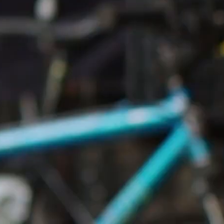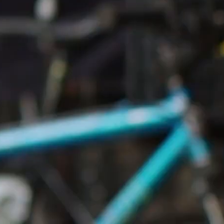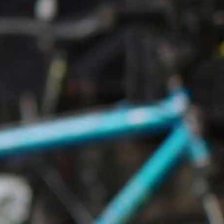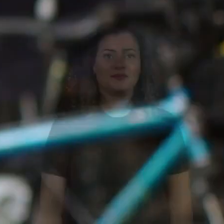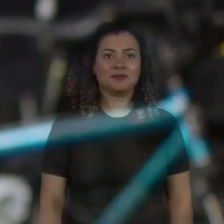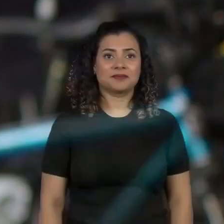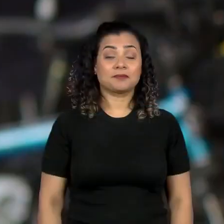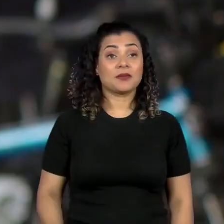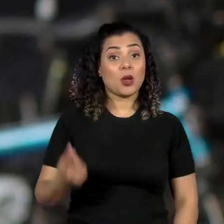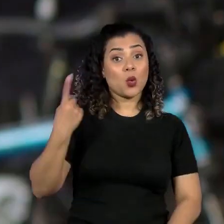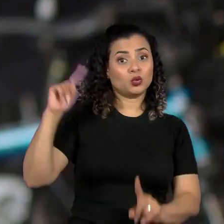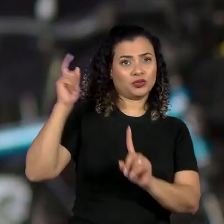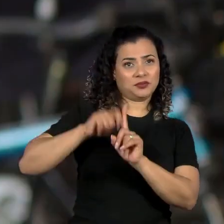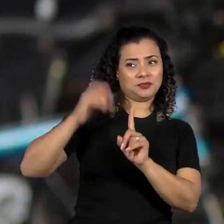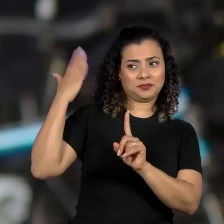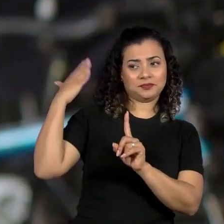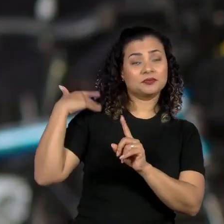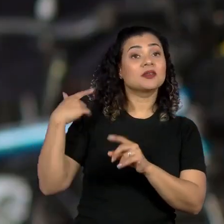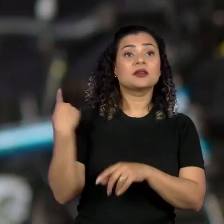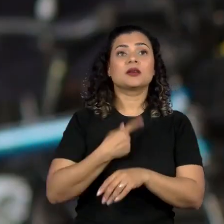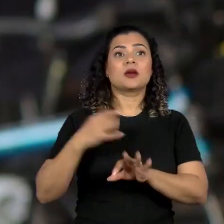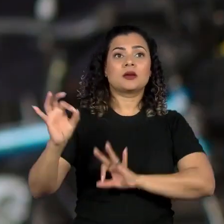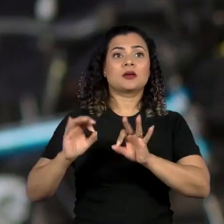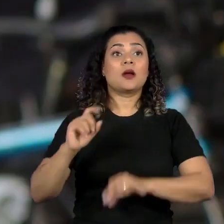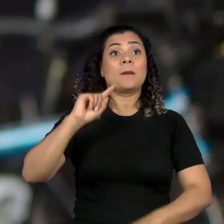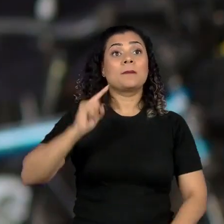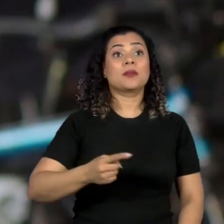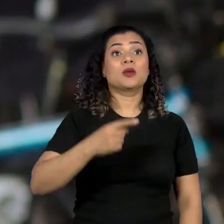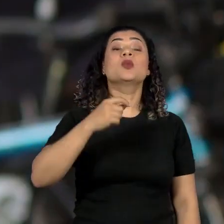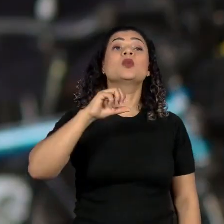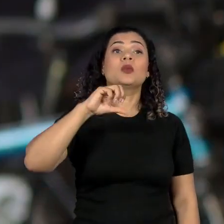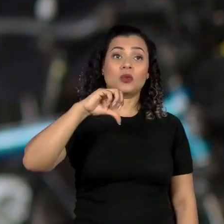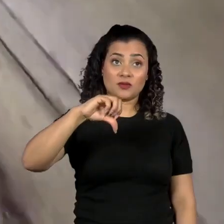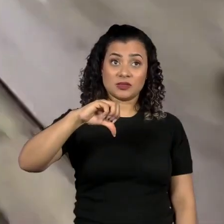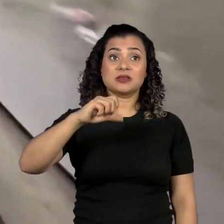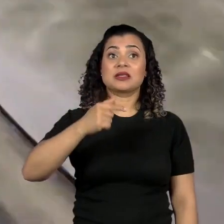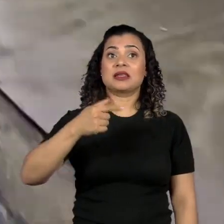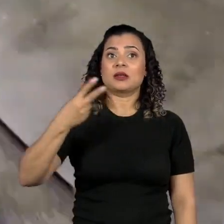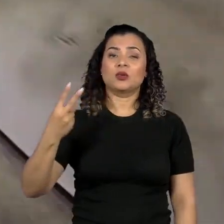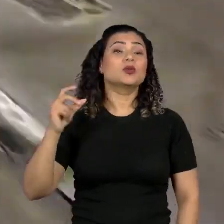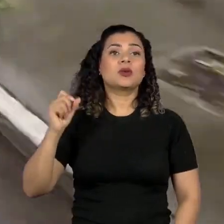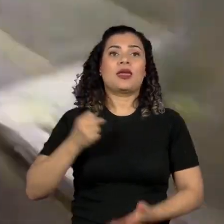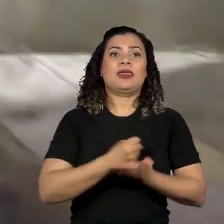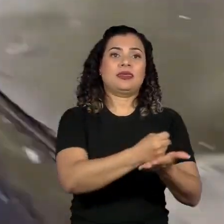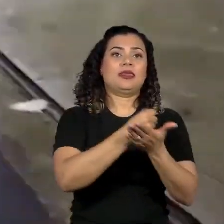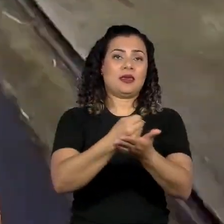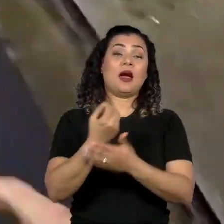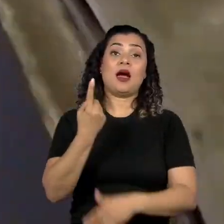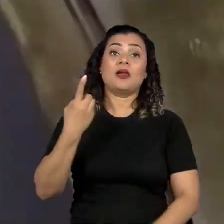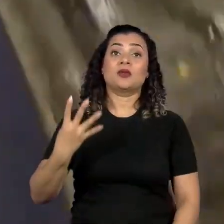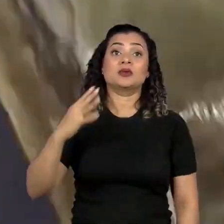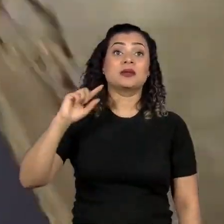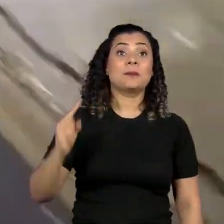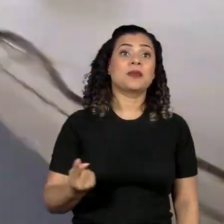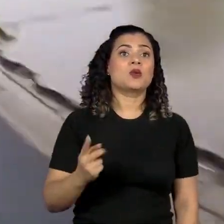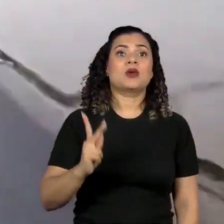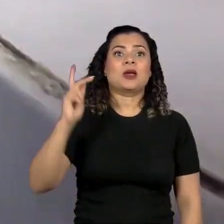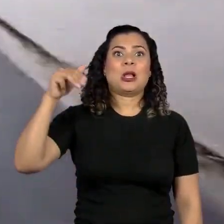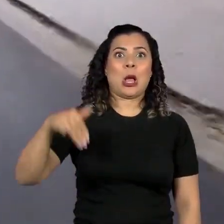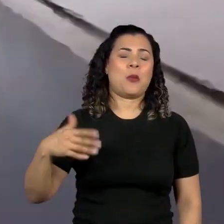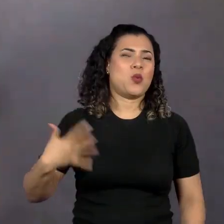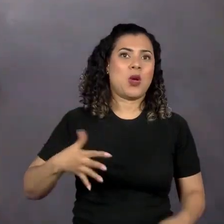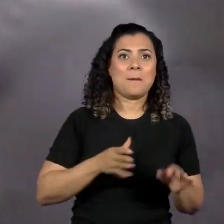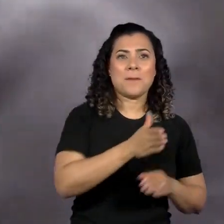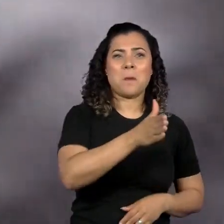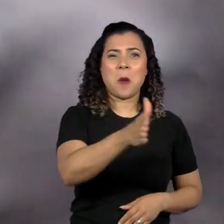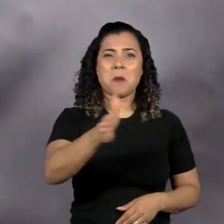No último mês, a Giro realizou 1.972 entregas. Foram 14.270 quilômetros